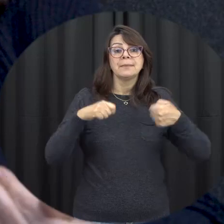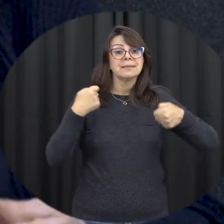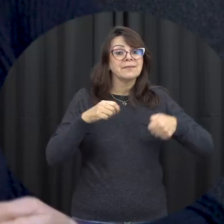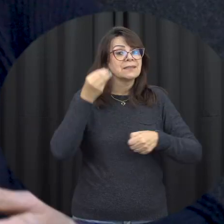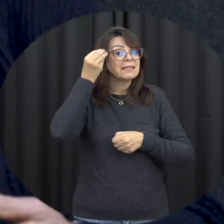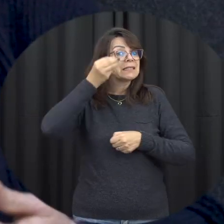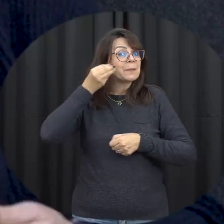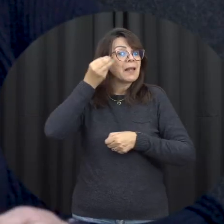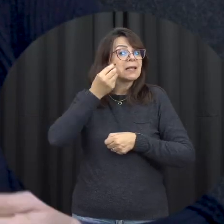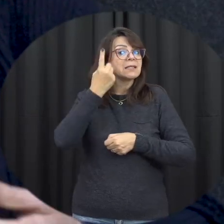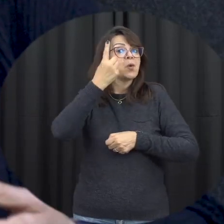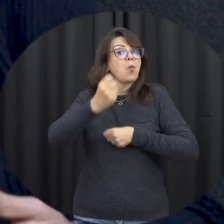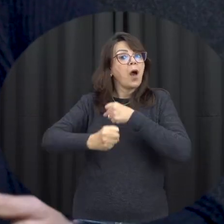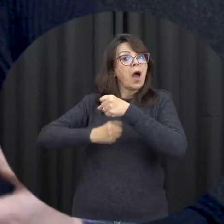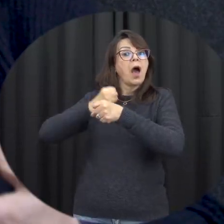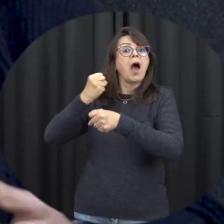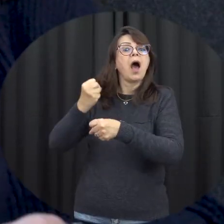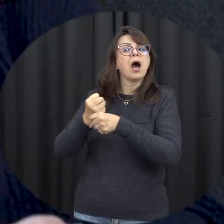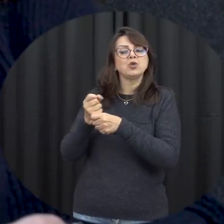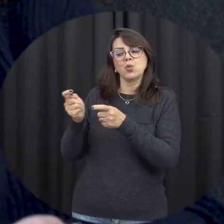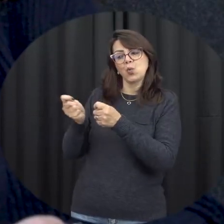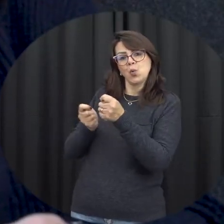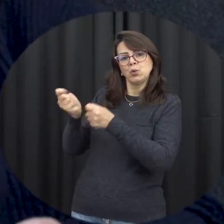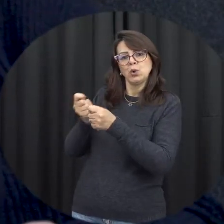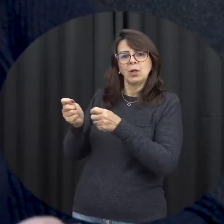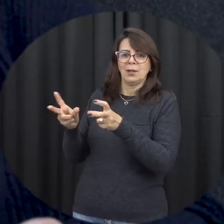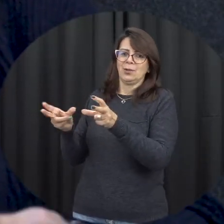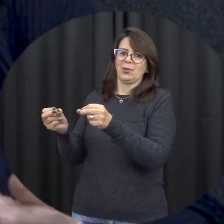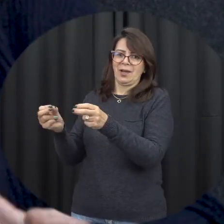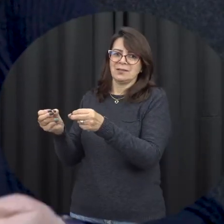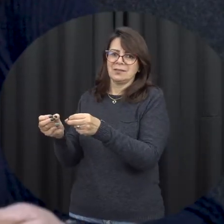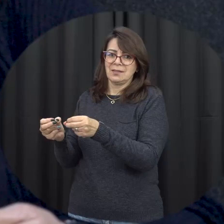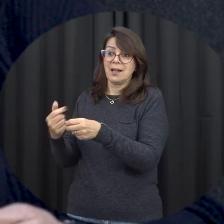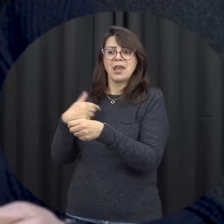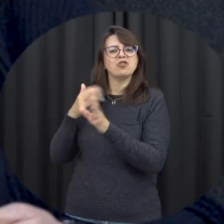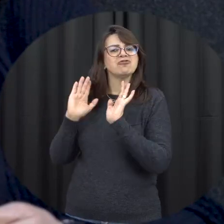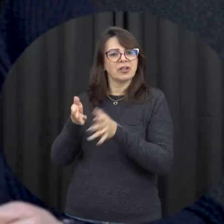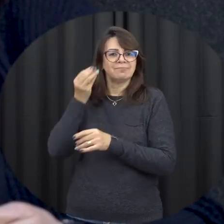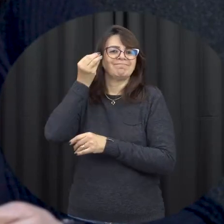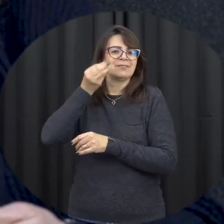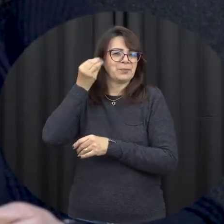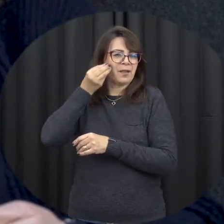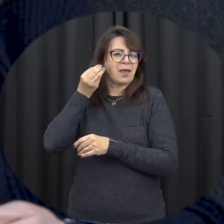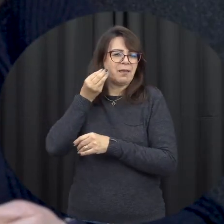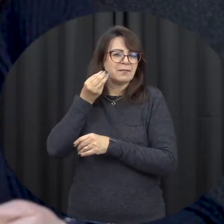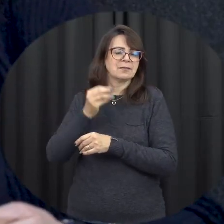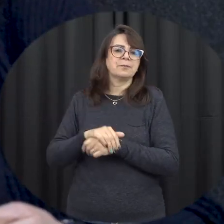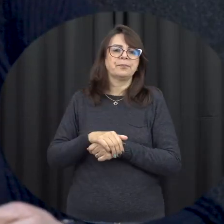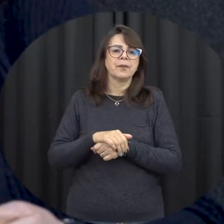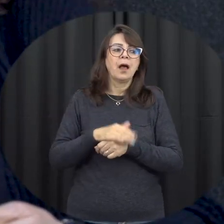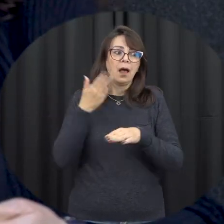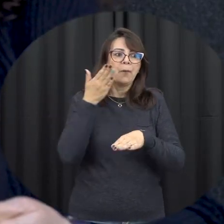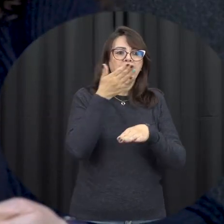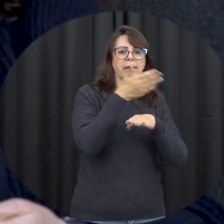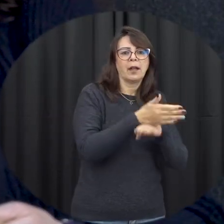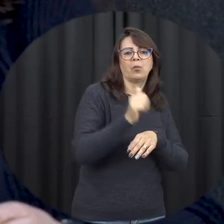Era ter trabalhado pelo menos 1 ano na área do controle do câncer, ou 2 anos. Eu tinha essa experiência. Eu tinha essa experiência e entrei